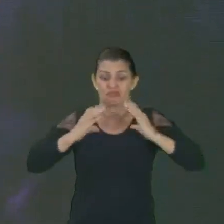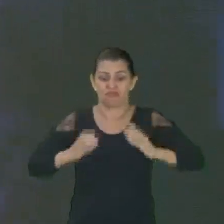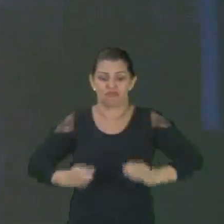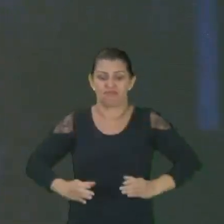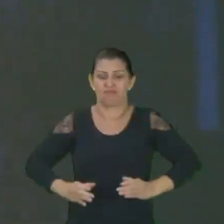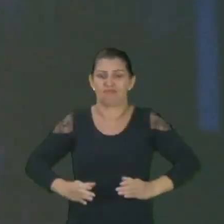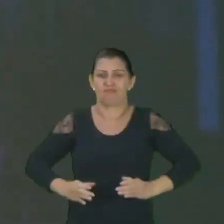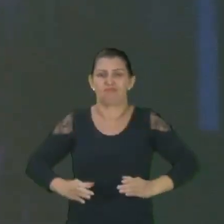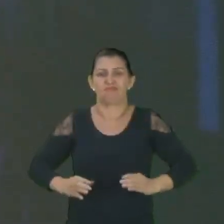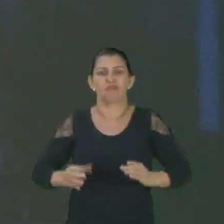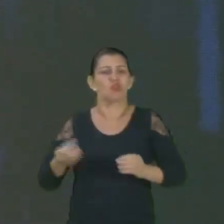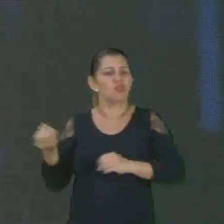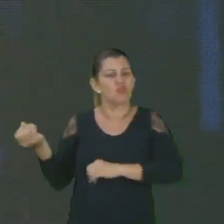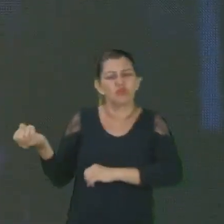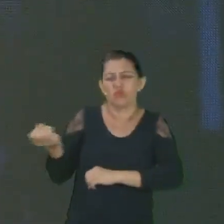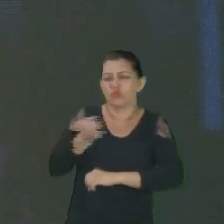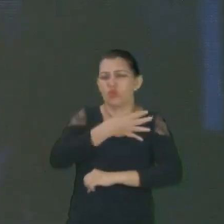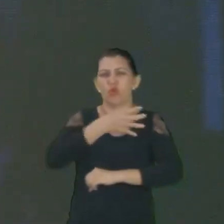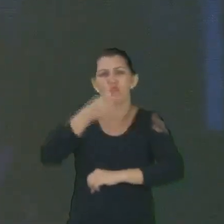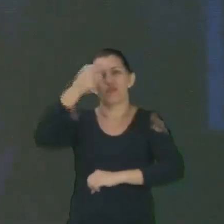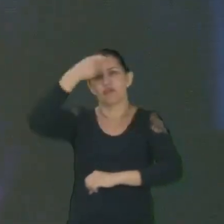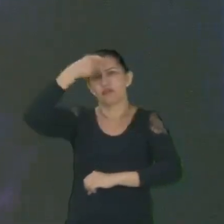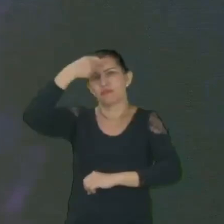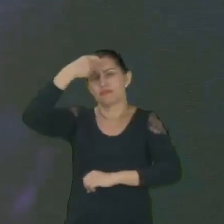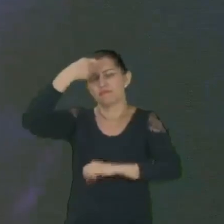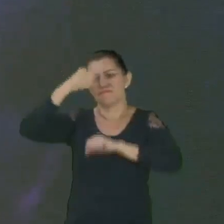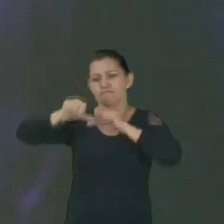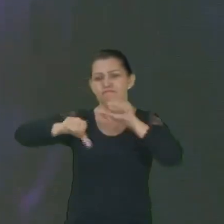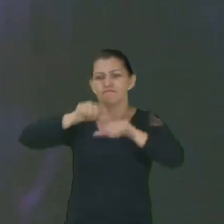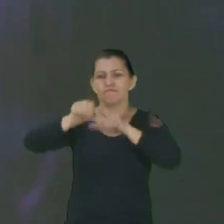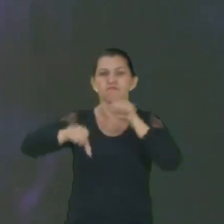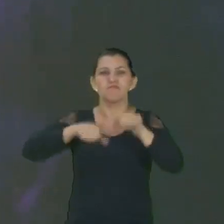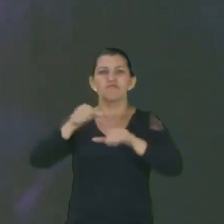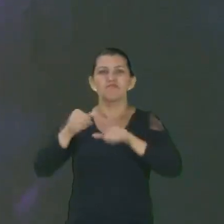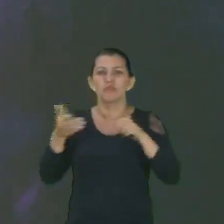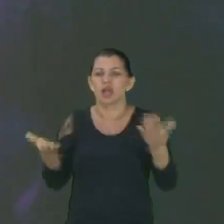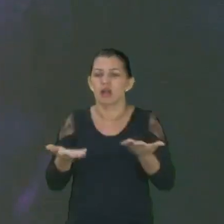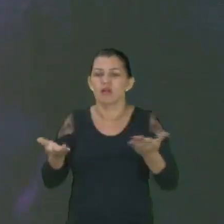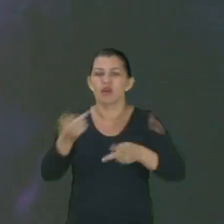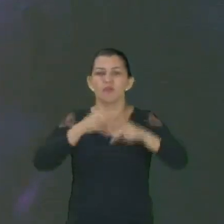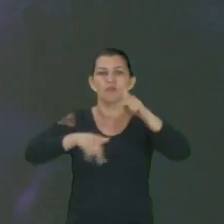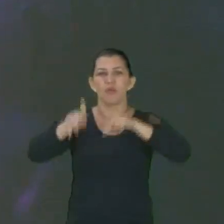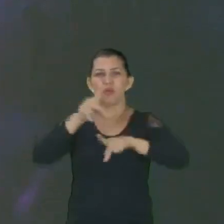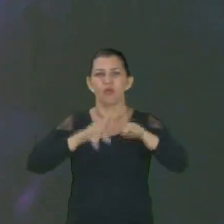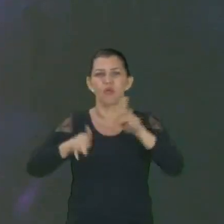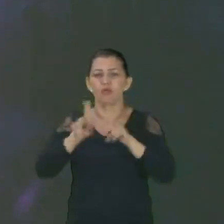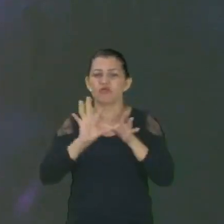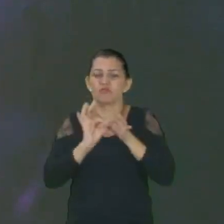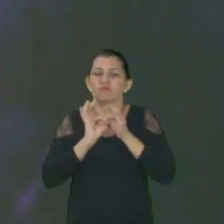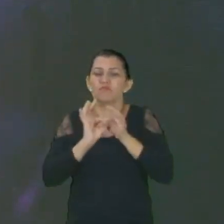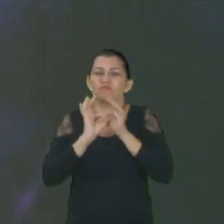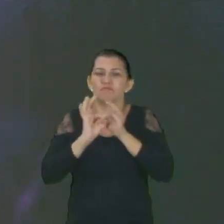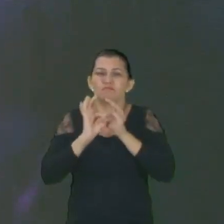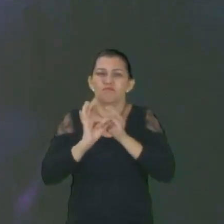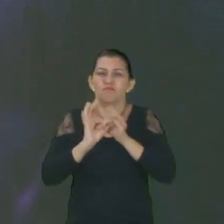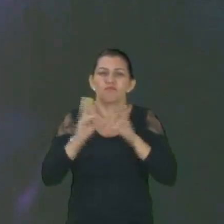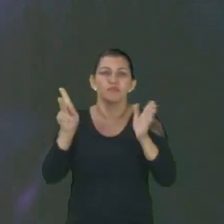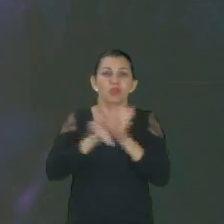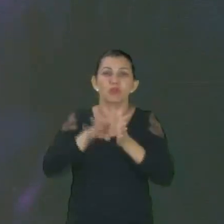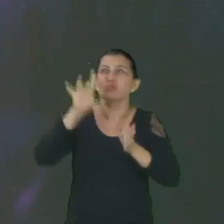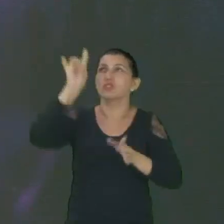a nossa identidade agora é de povo de Deus. Nós não